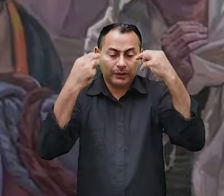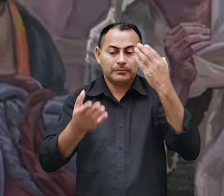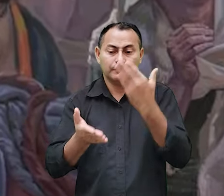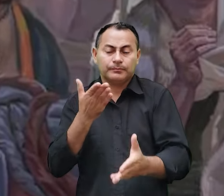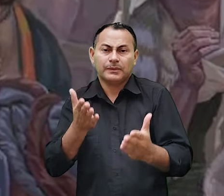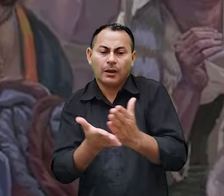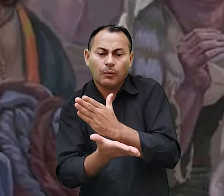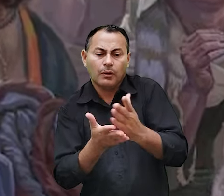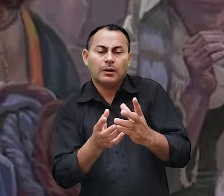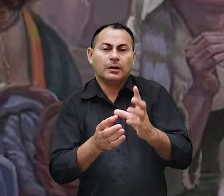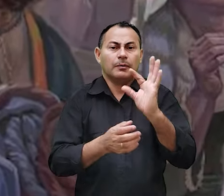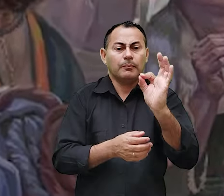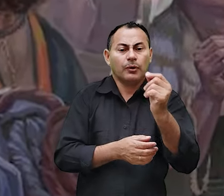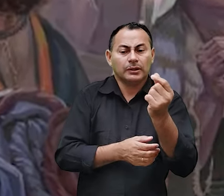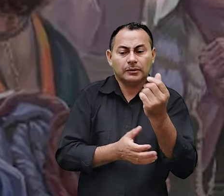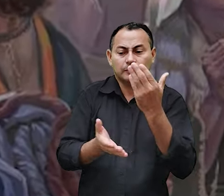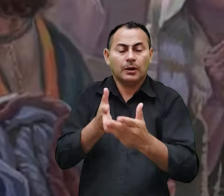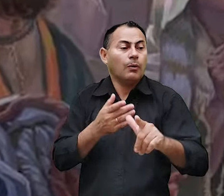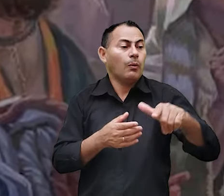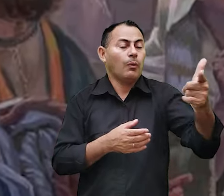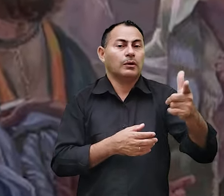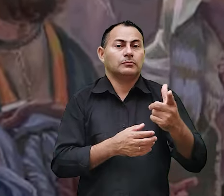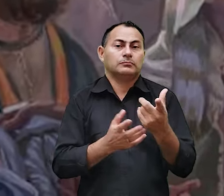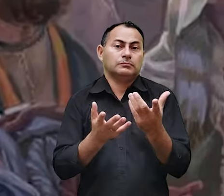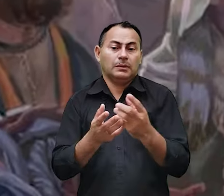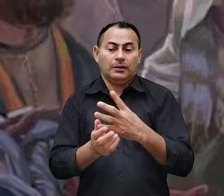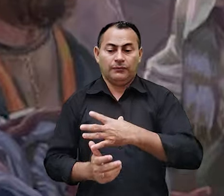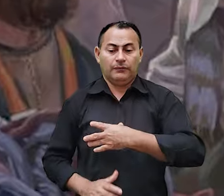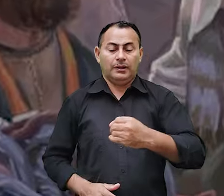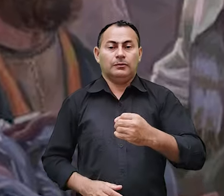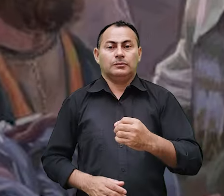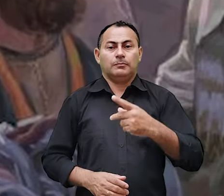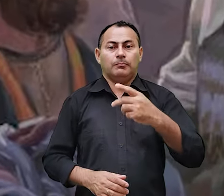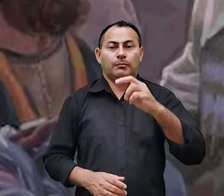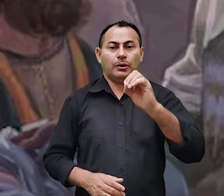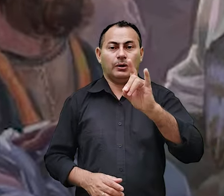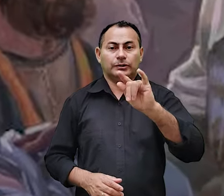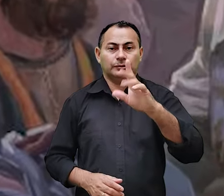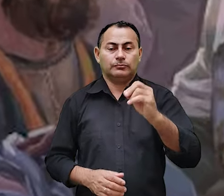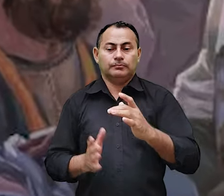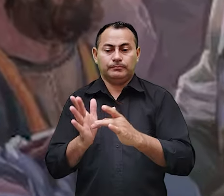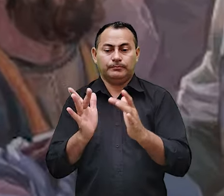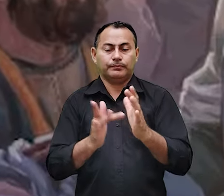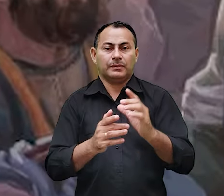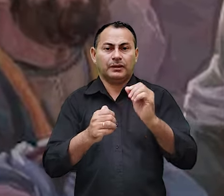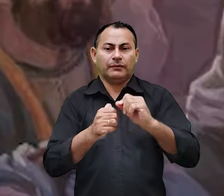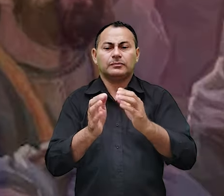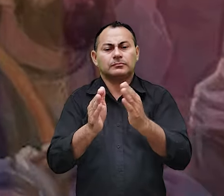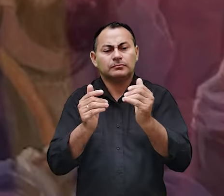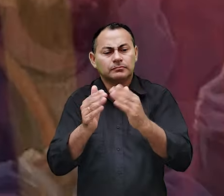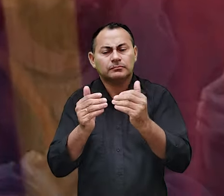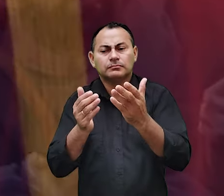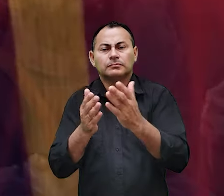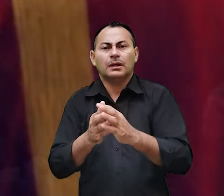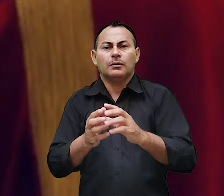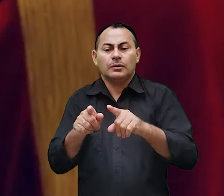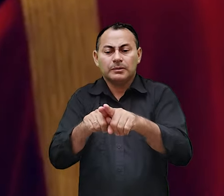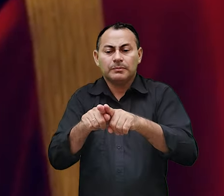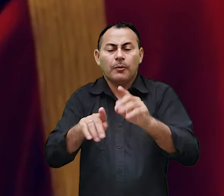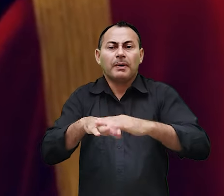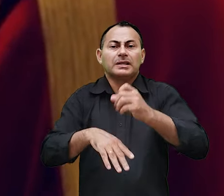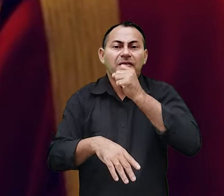como ovelhas perdidas, alguns como moedas perdidas e outras como filhos pródigos. Jesus faz um